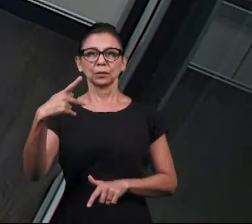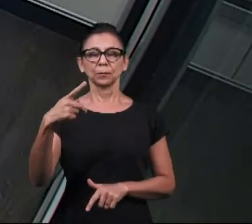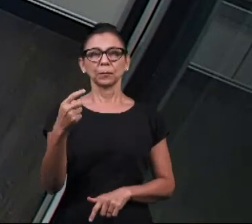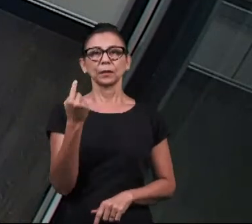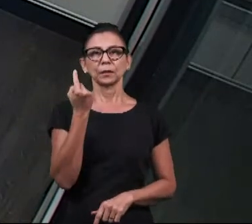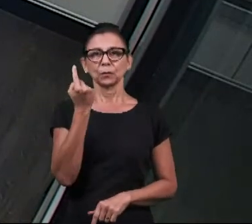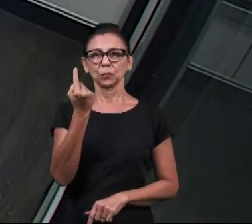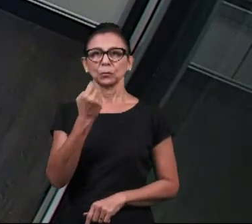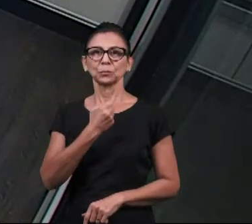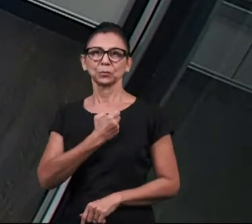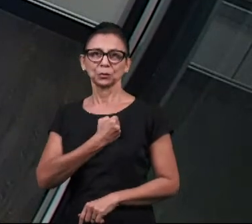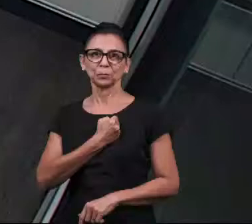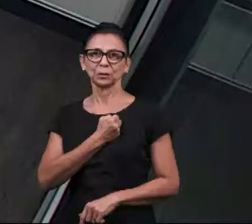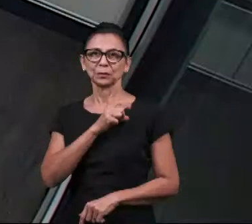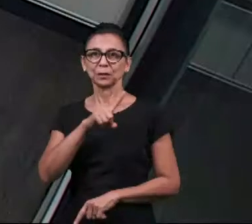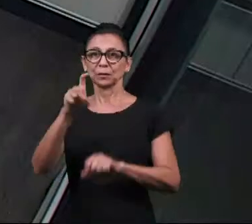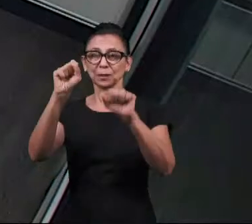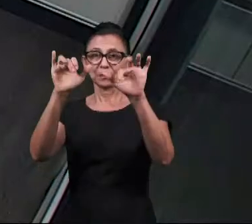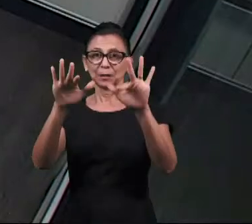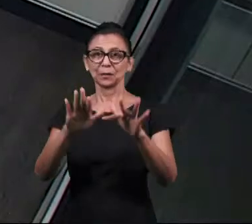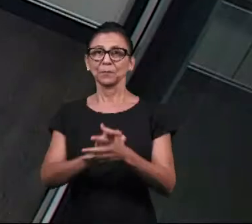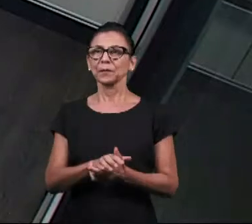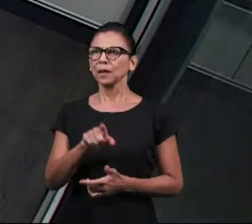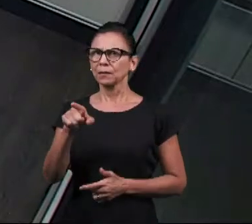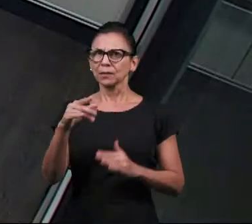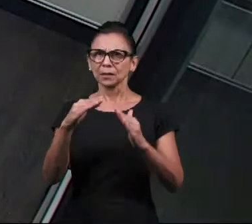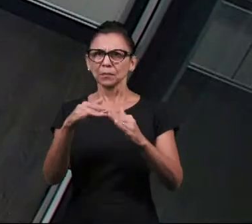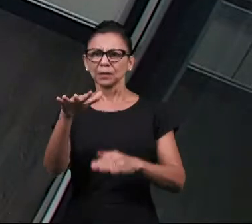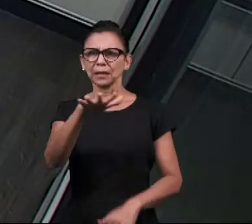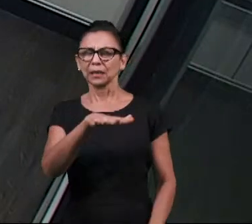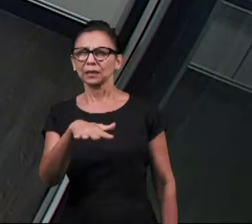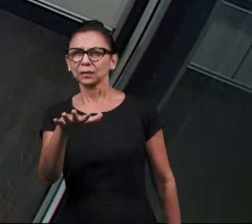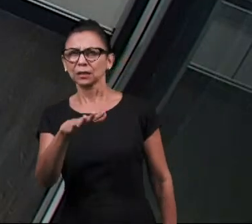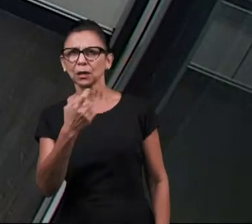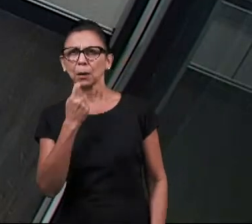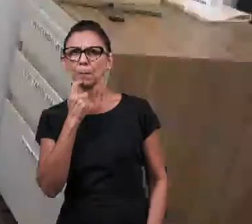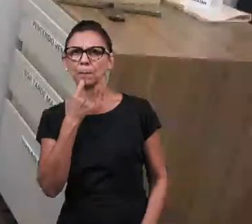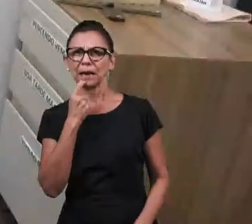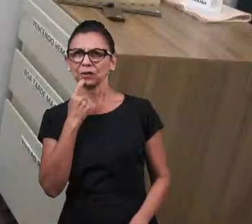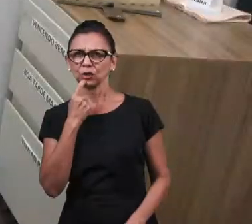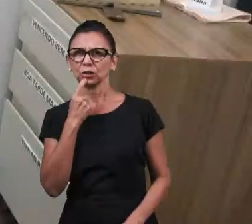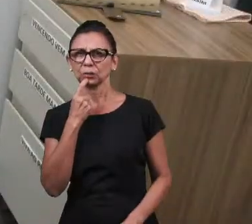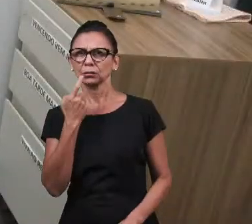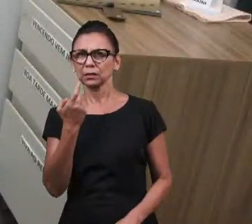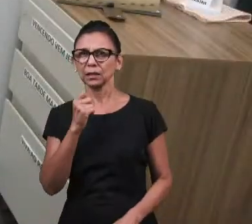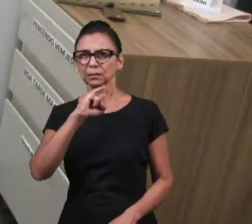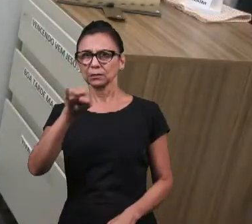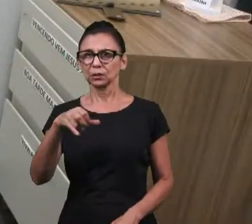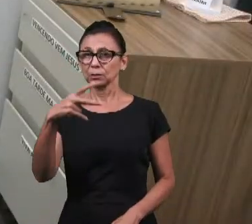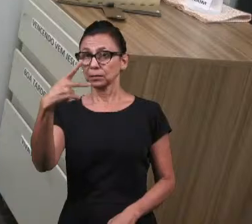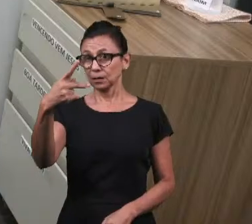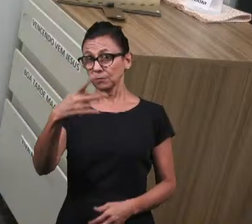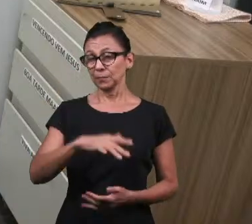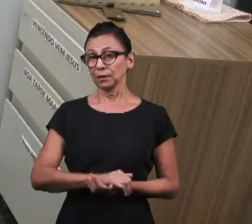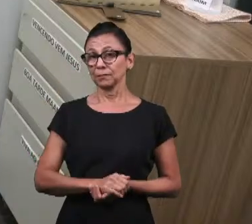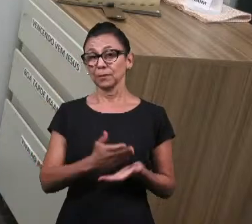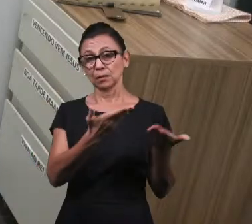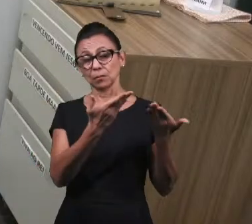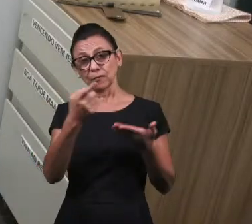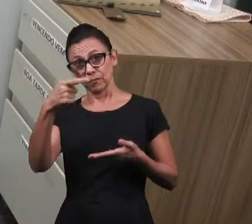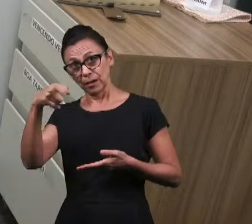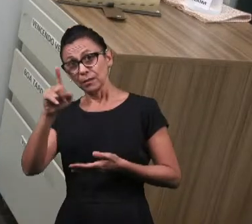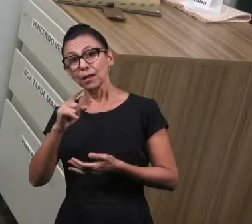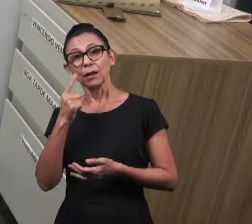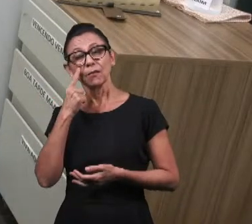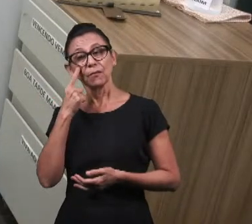abençoe esses irmãos. Aliás, você que mora aí na região, próximo do bairro Jardim da Penha, ou no bairro e está nos assistindo, está convidado para poder participar de